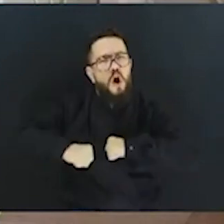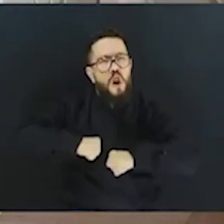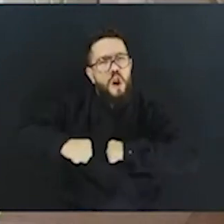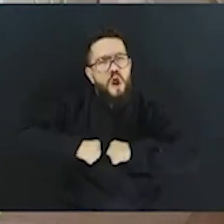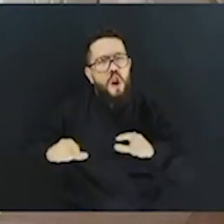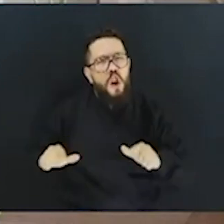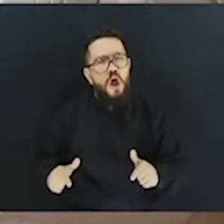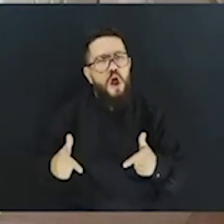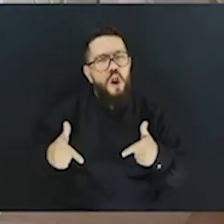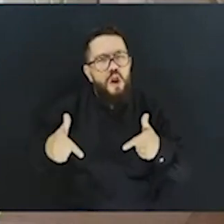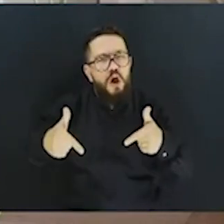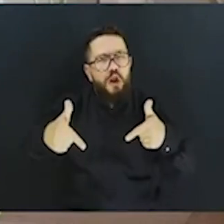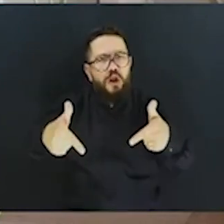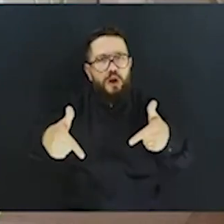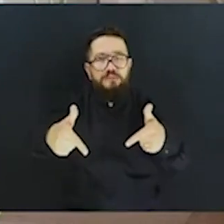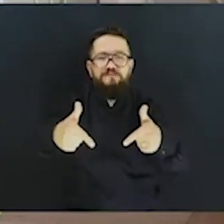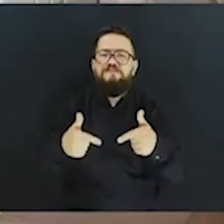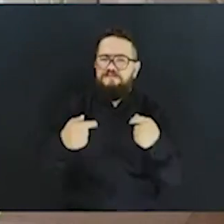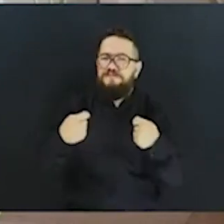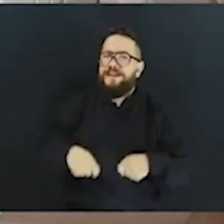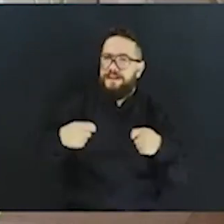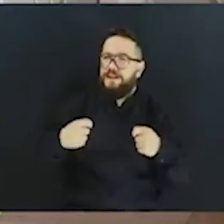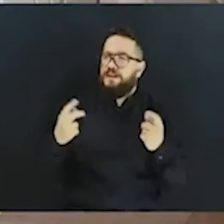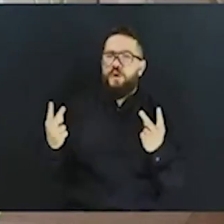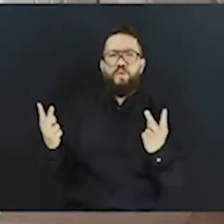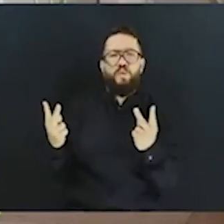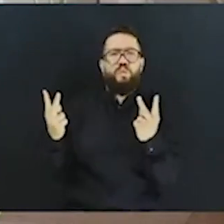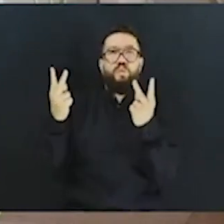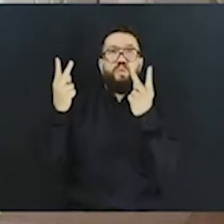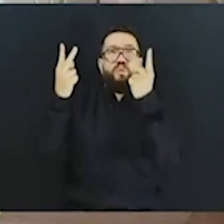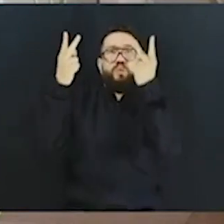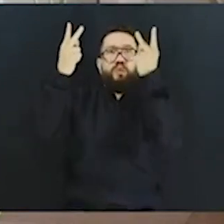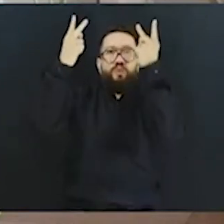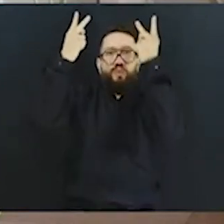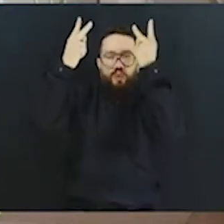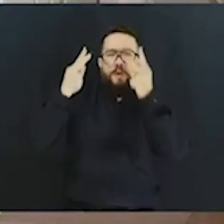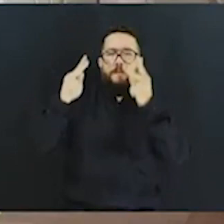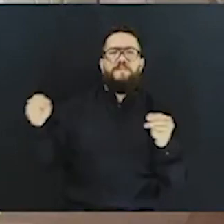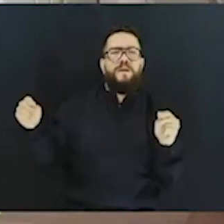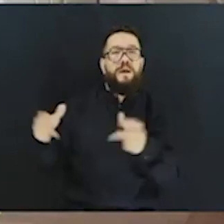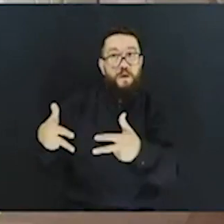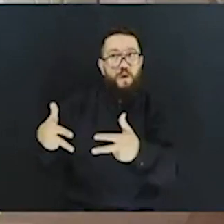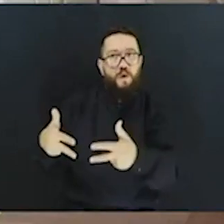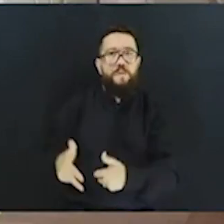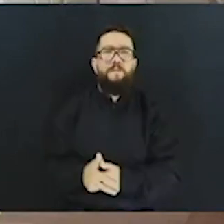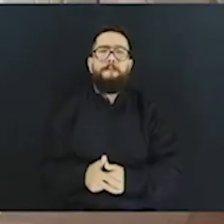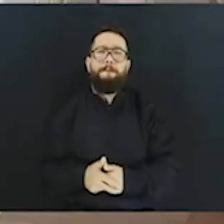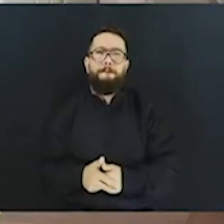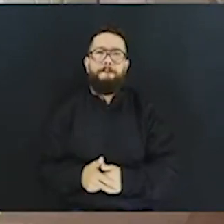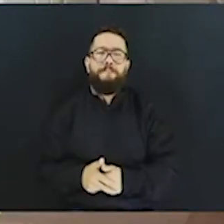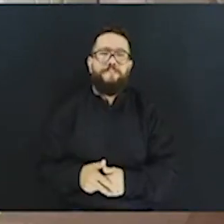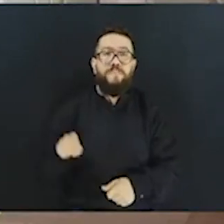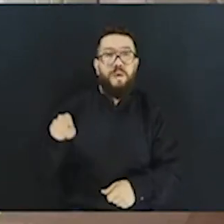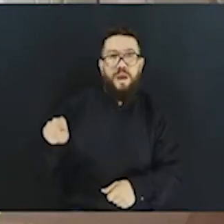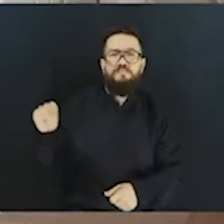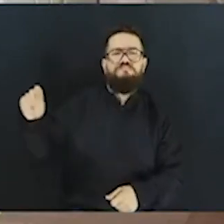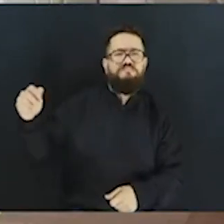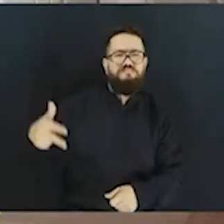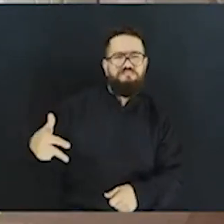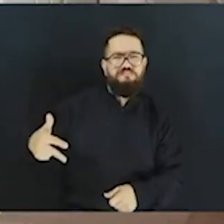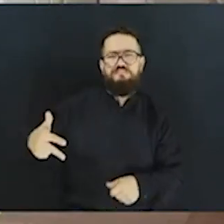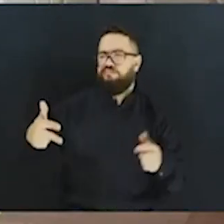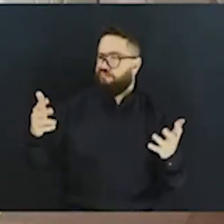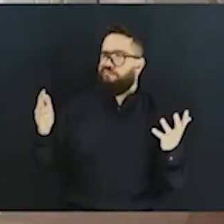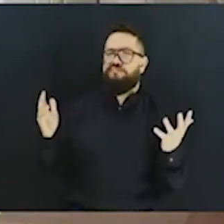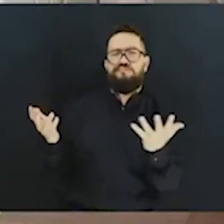sua importância é uma ferramenta de transformação social e cultural. E ao valorizar o hip-hop, estamos celebrando